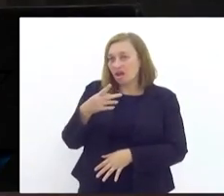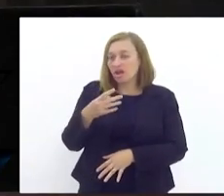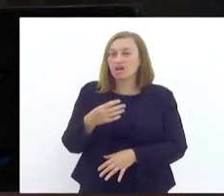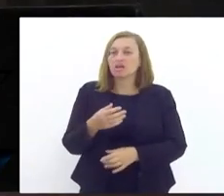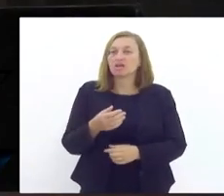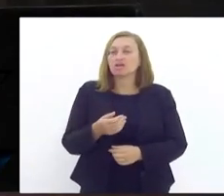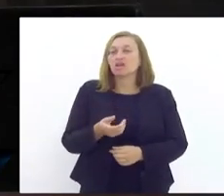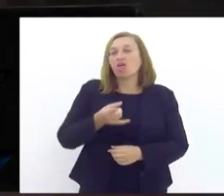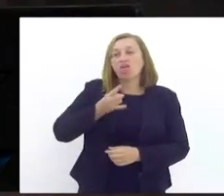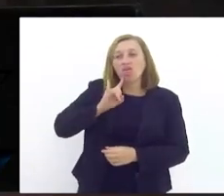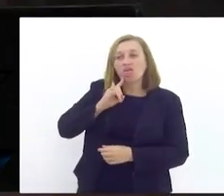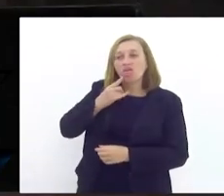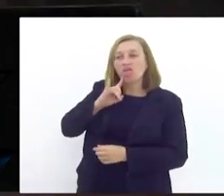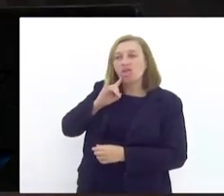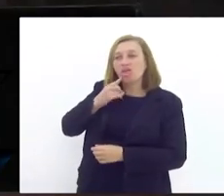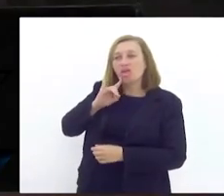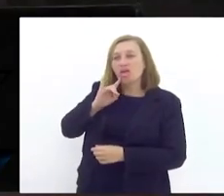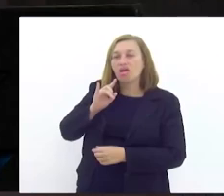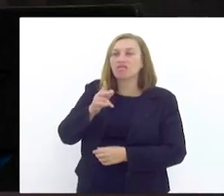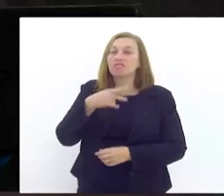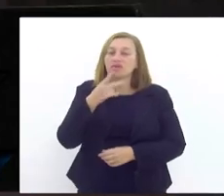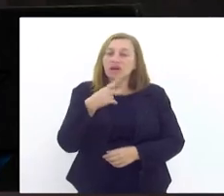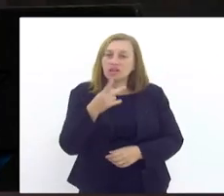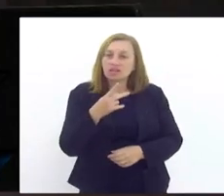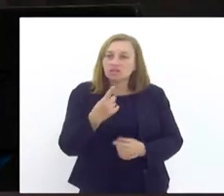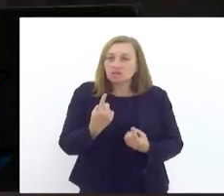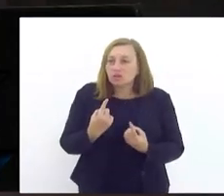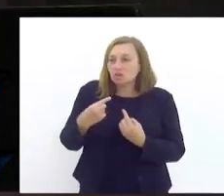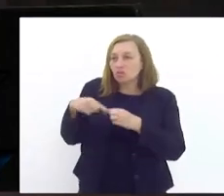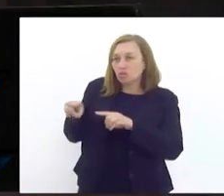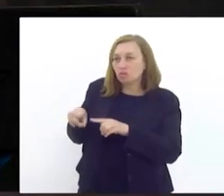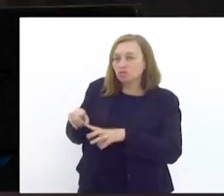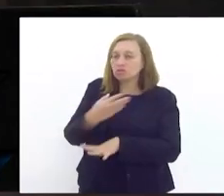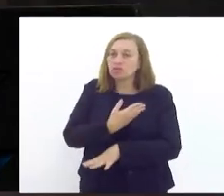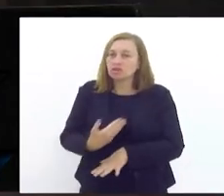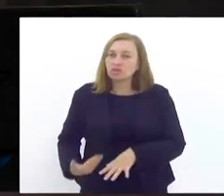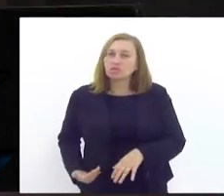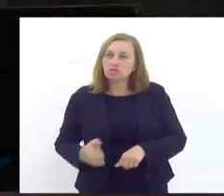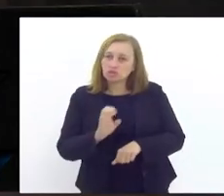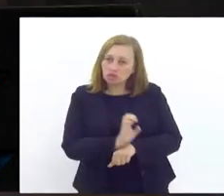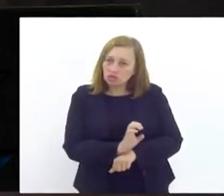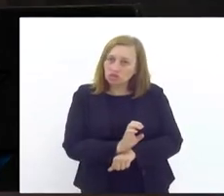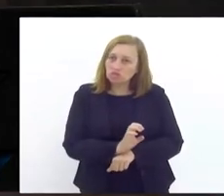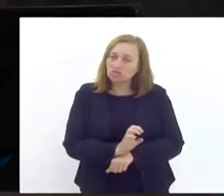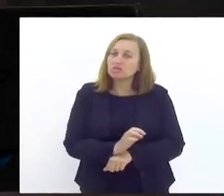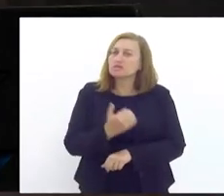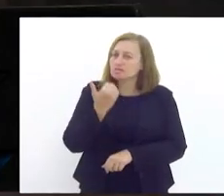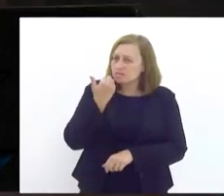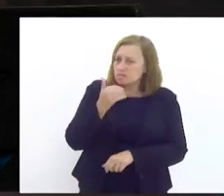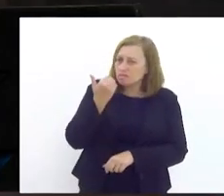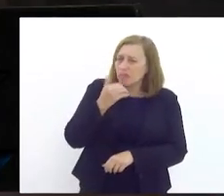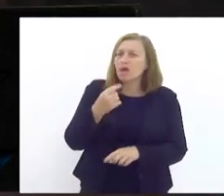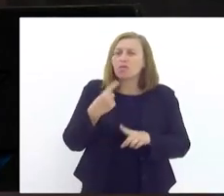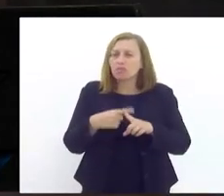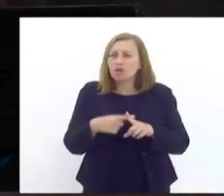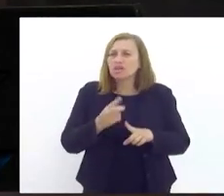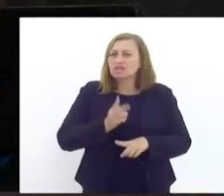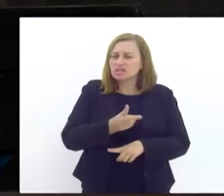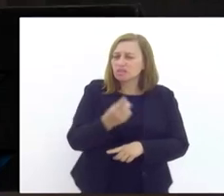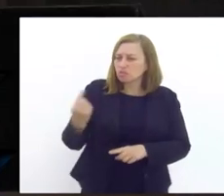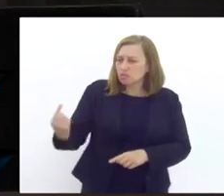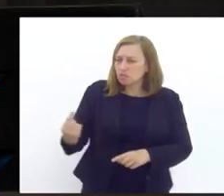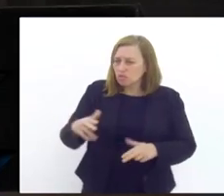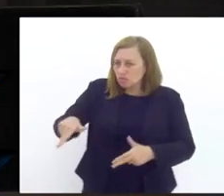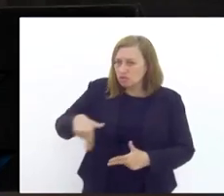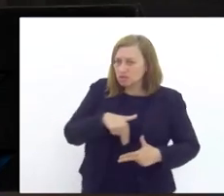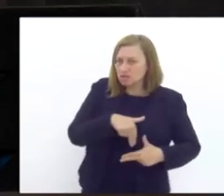discurso antagonizando o confrontando o governador do Estado aliás covardemente porque toda vez que vem essa